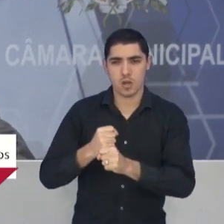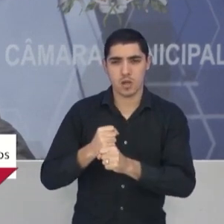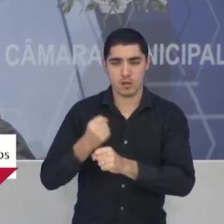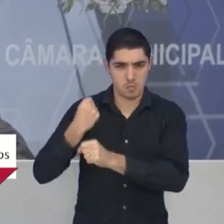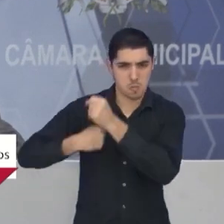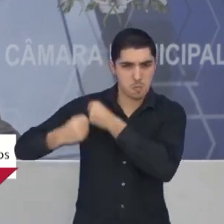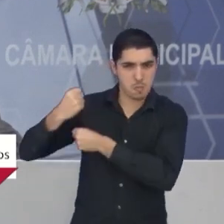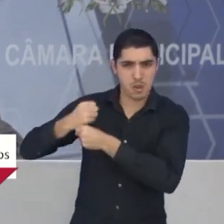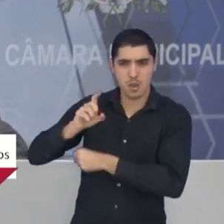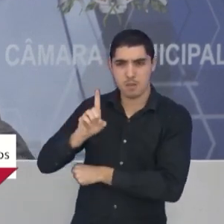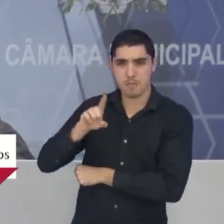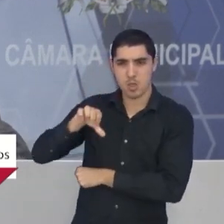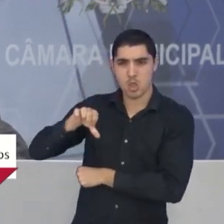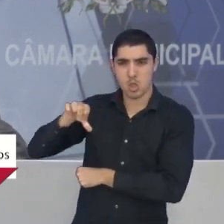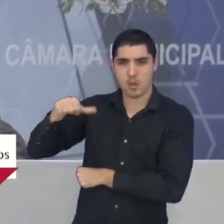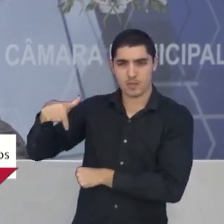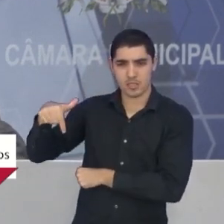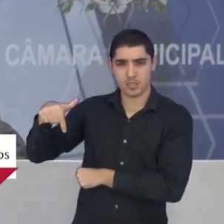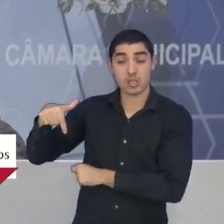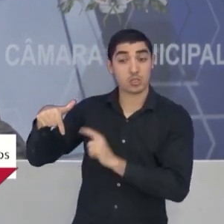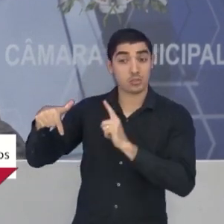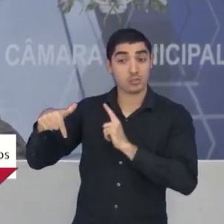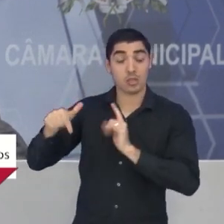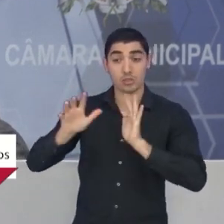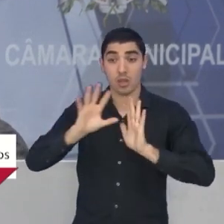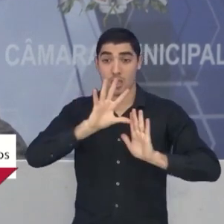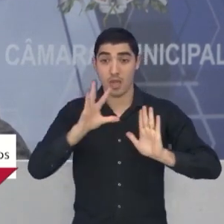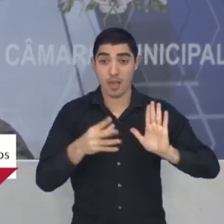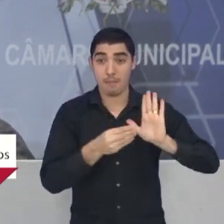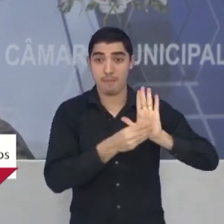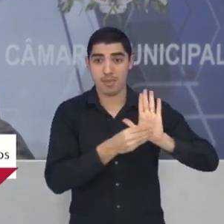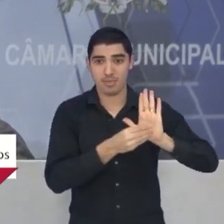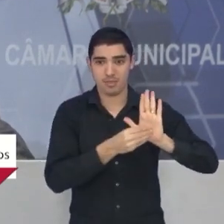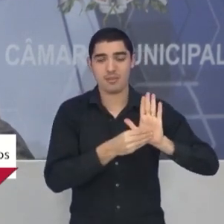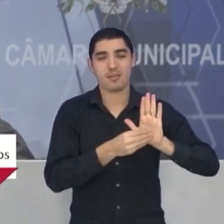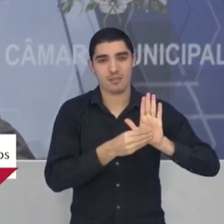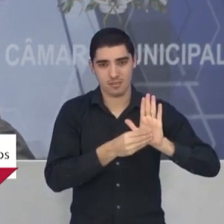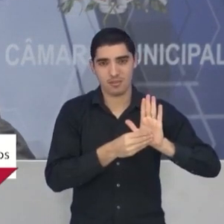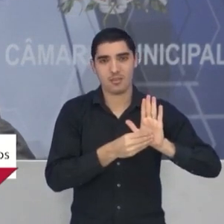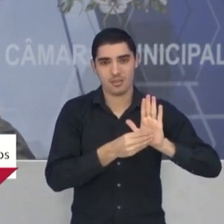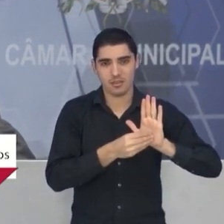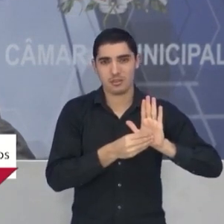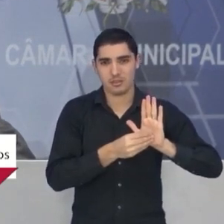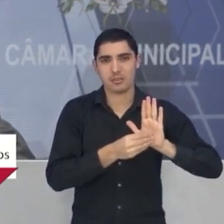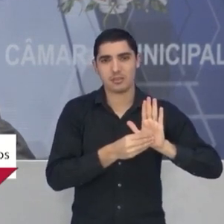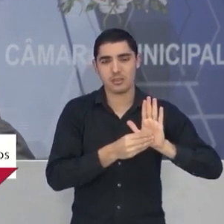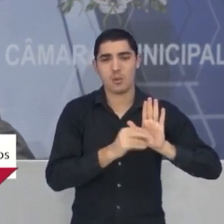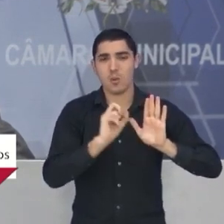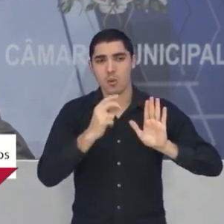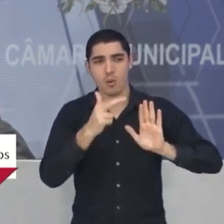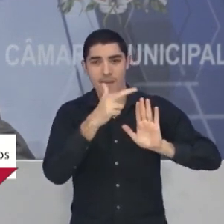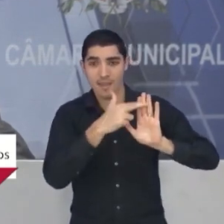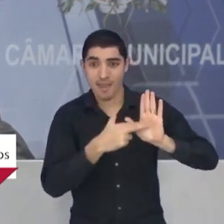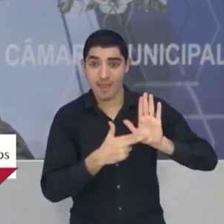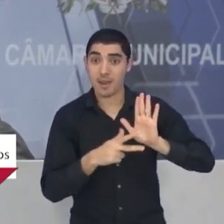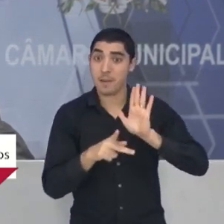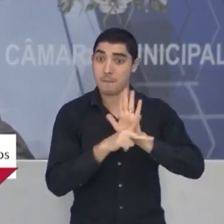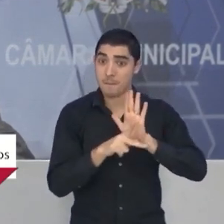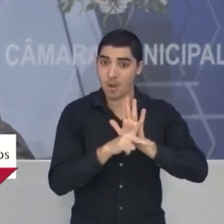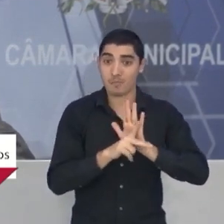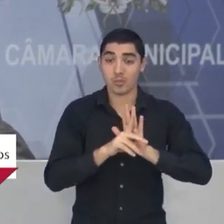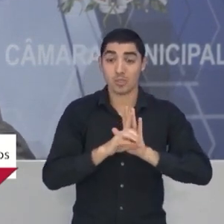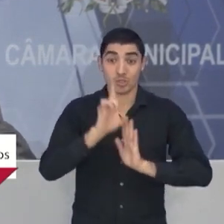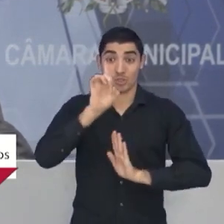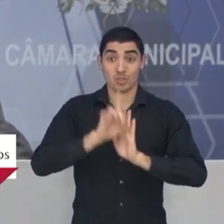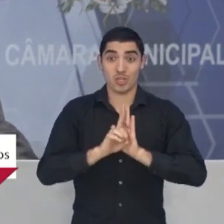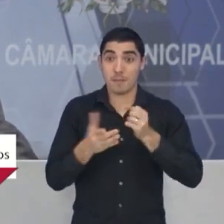97 já tínhamos a emenda limite ou regras de da lei de diretrizes e bases com a